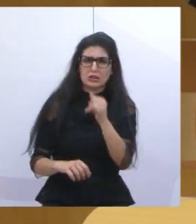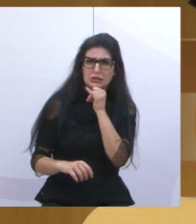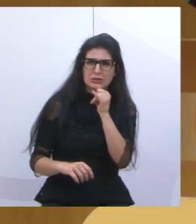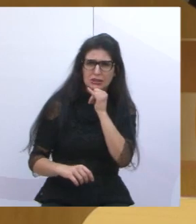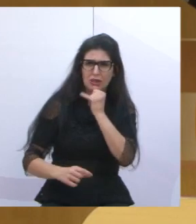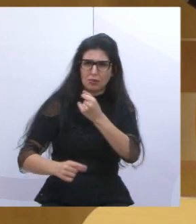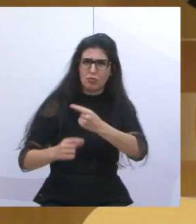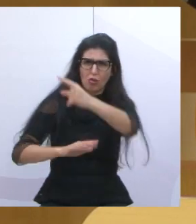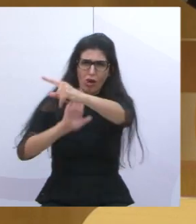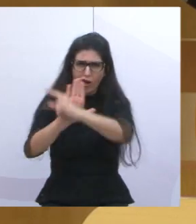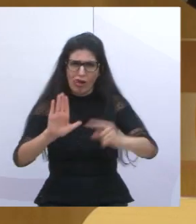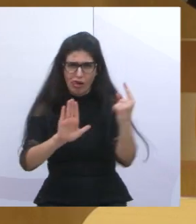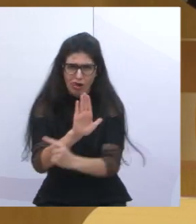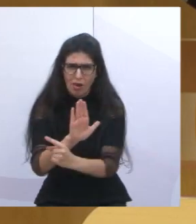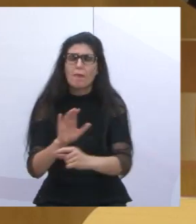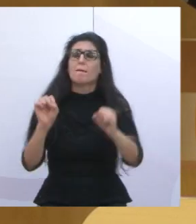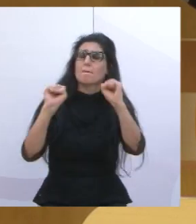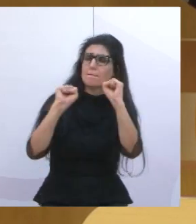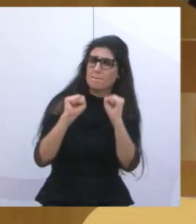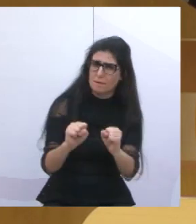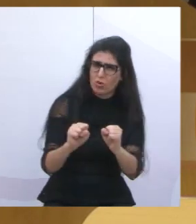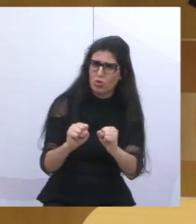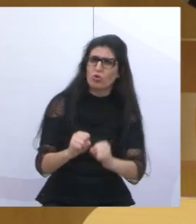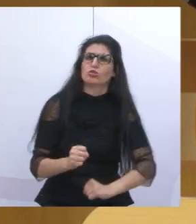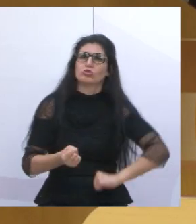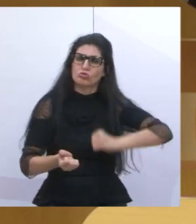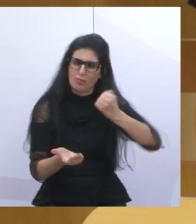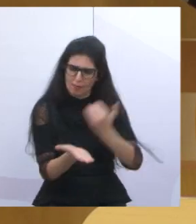a solicitação de reparcelamento,